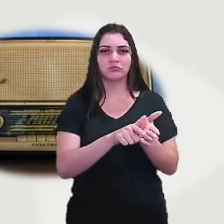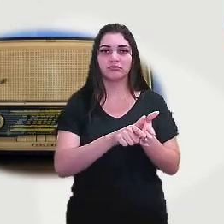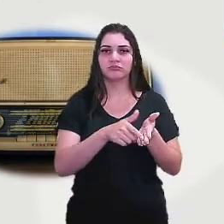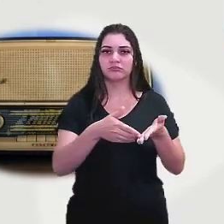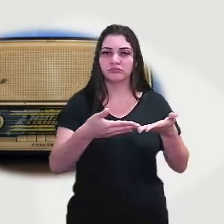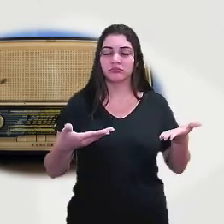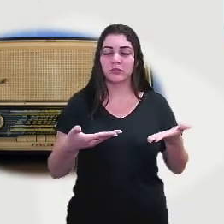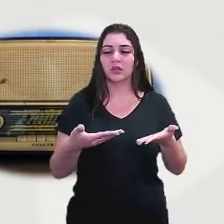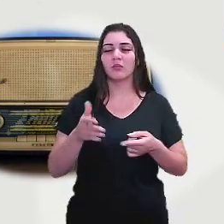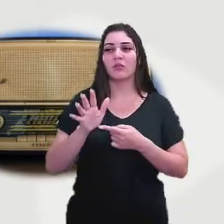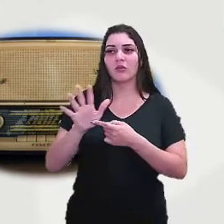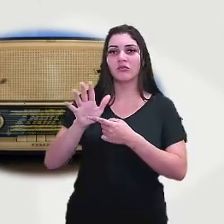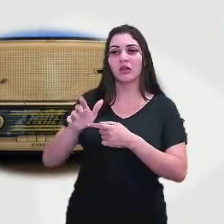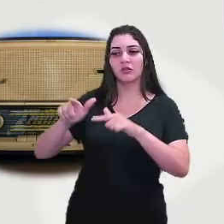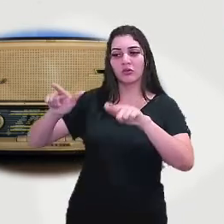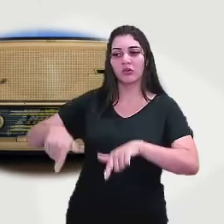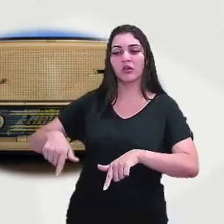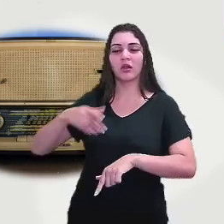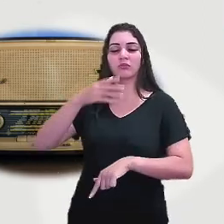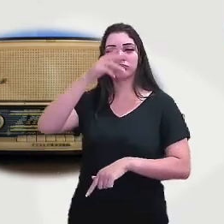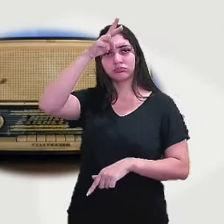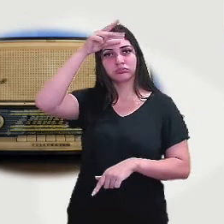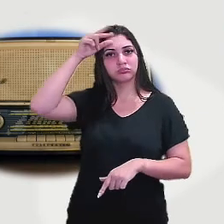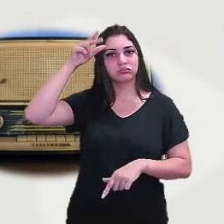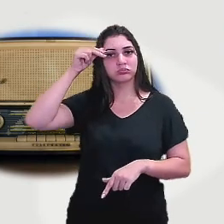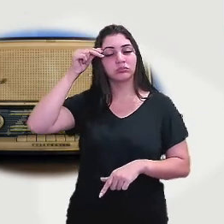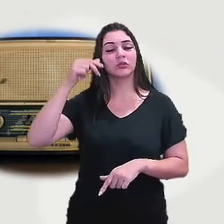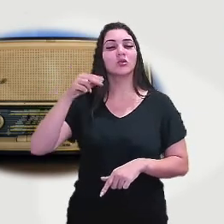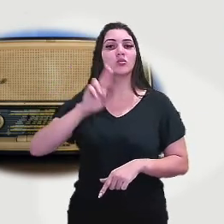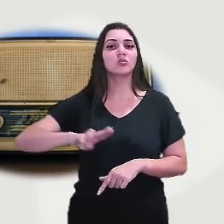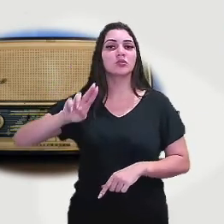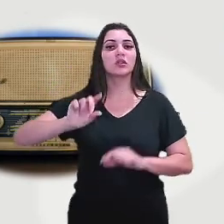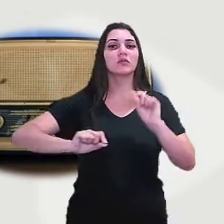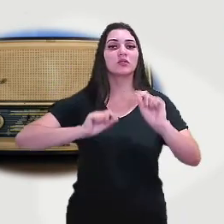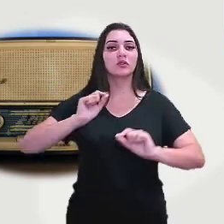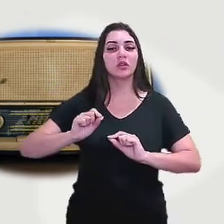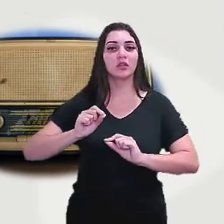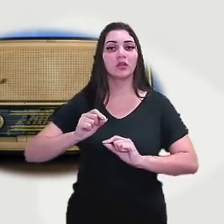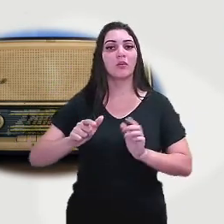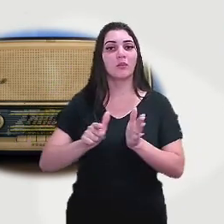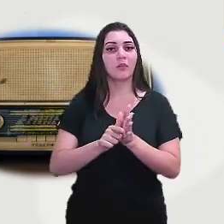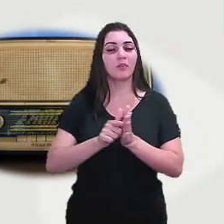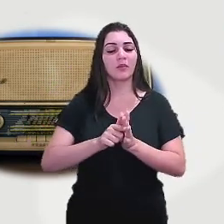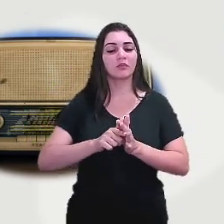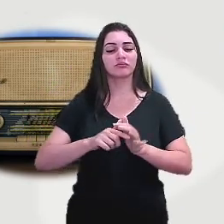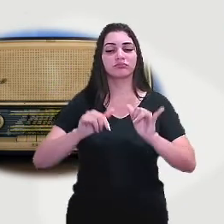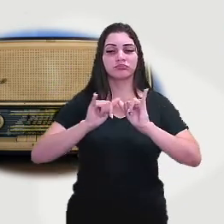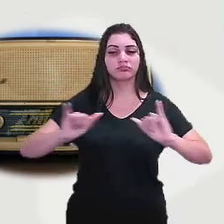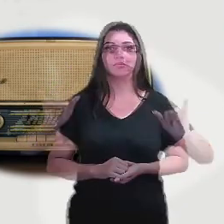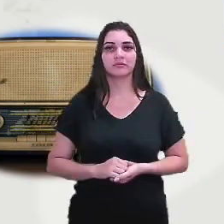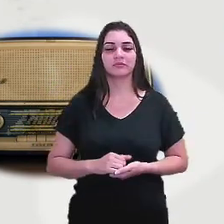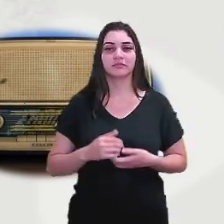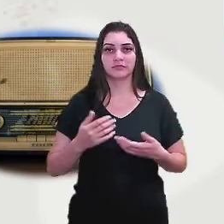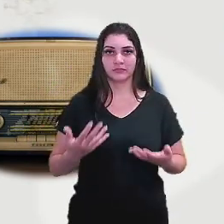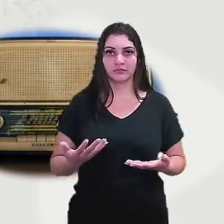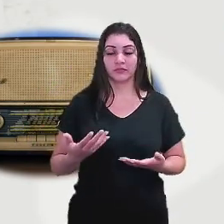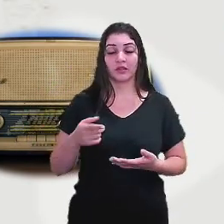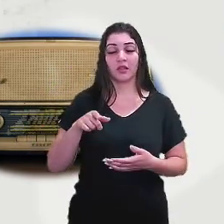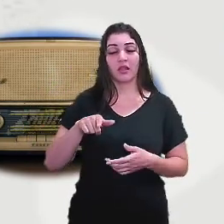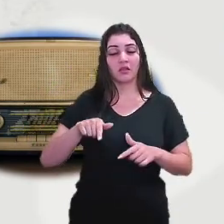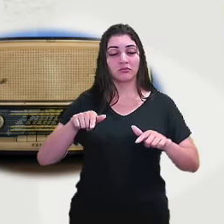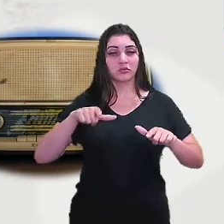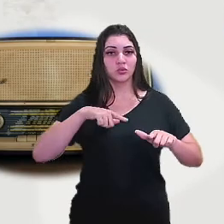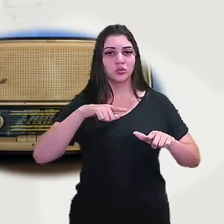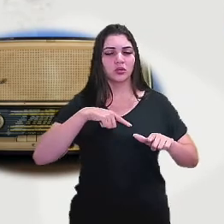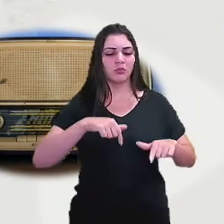locais públicos. Até então não se usava o papel para fazer essa divulgação do que era necessário. Eram placas